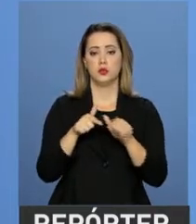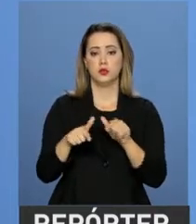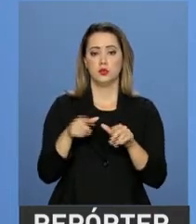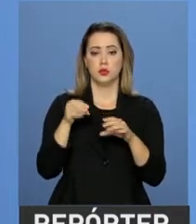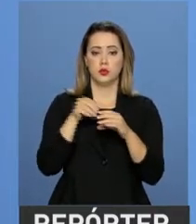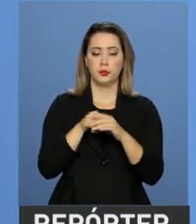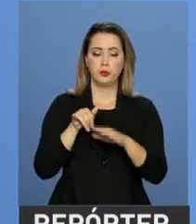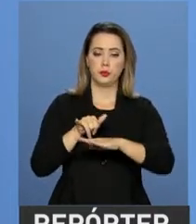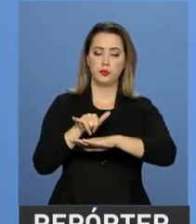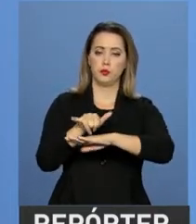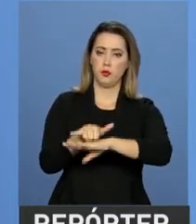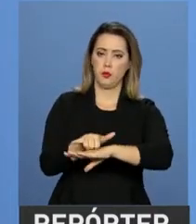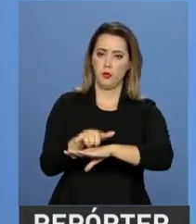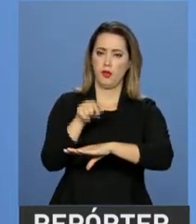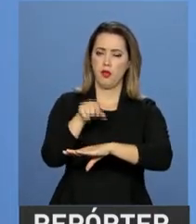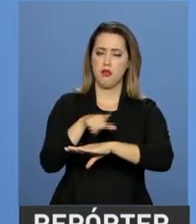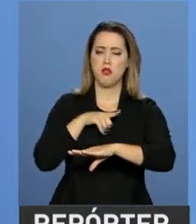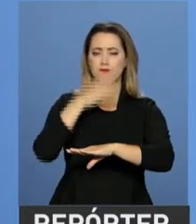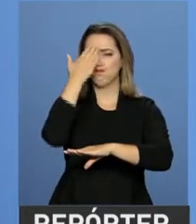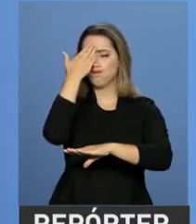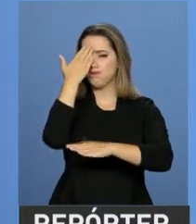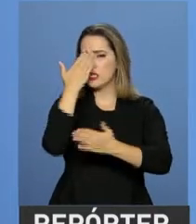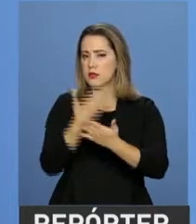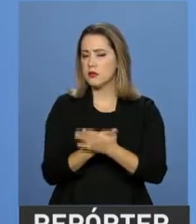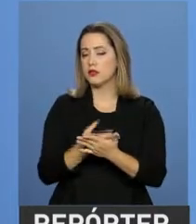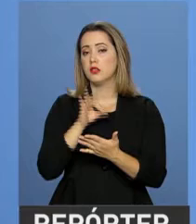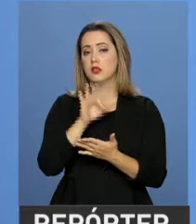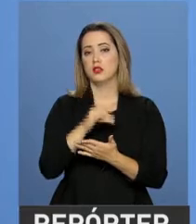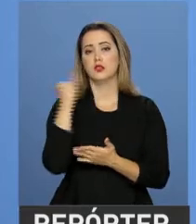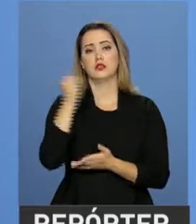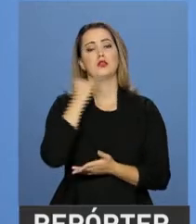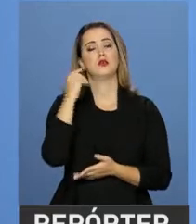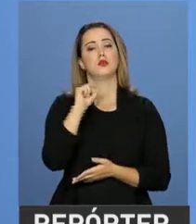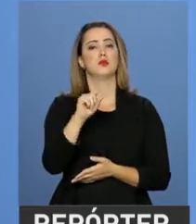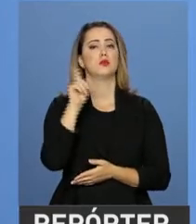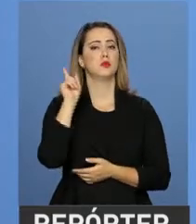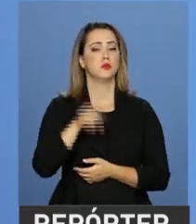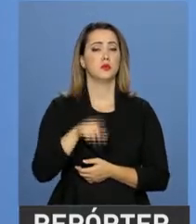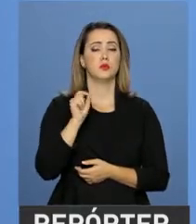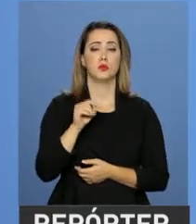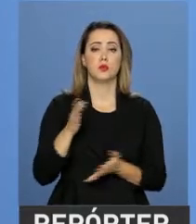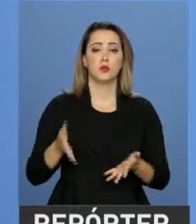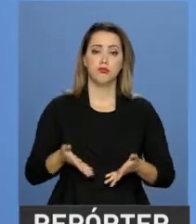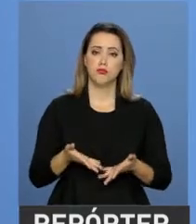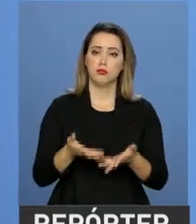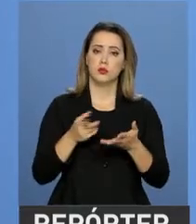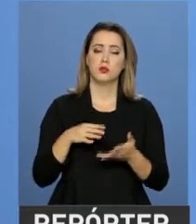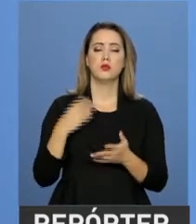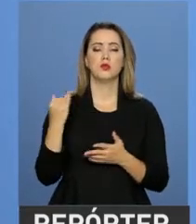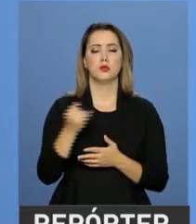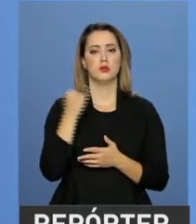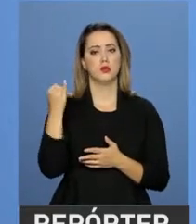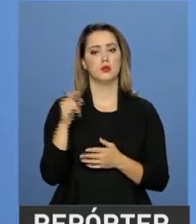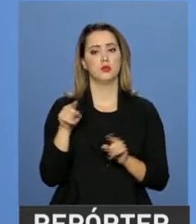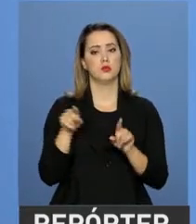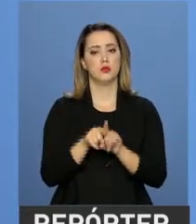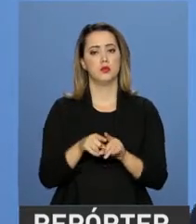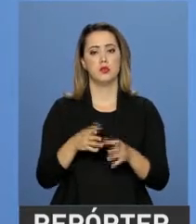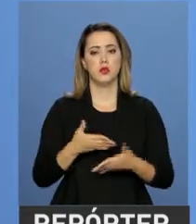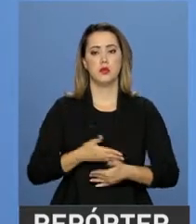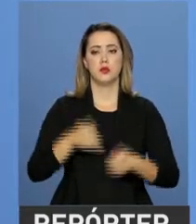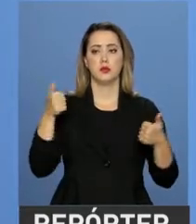aeroportuária e tenho certeza que o impacto é que isso provocará será enorme e os